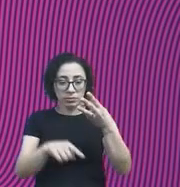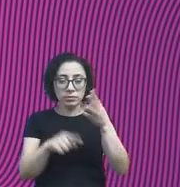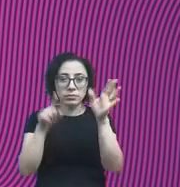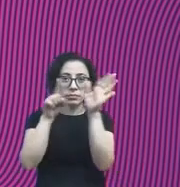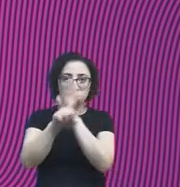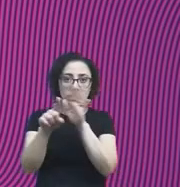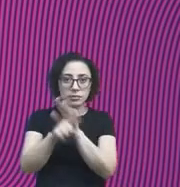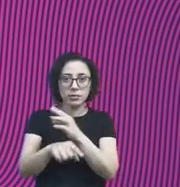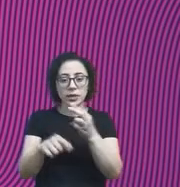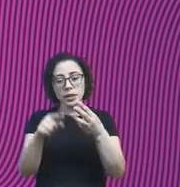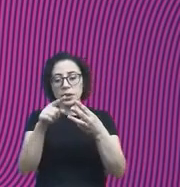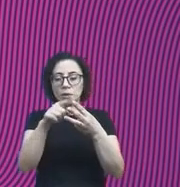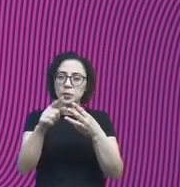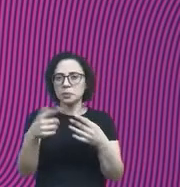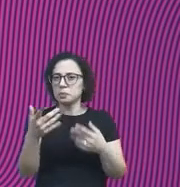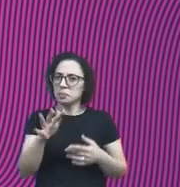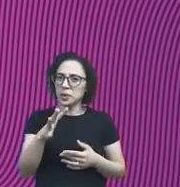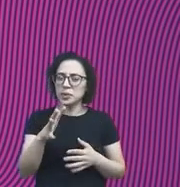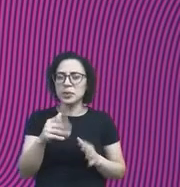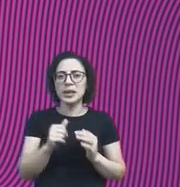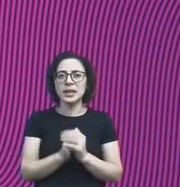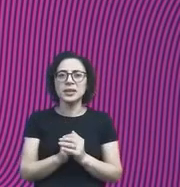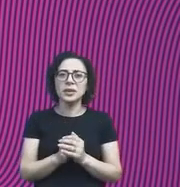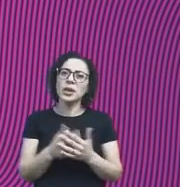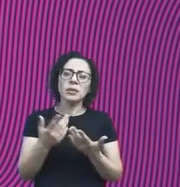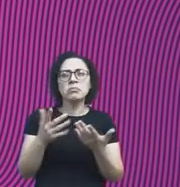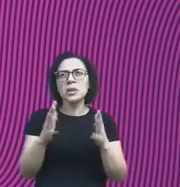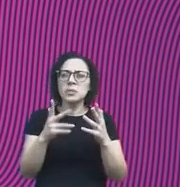menos, falam na mesma linha.